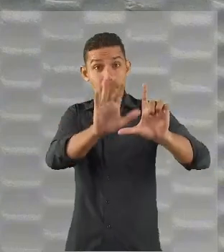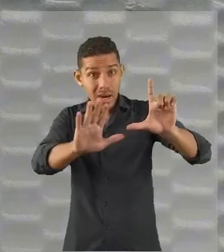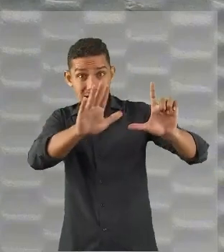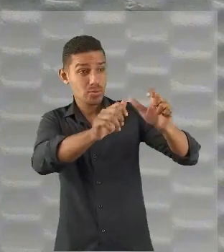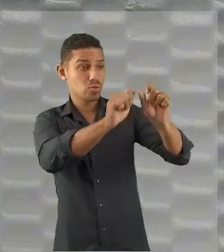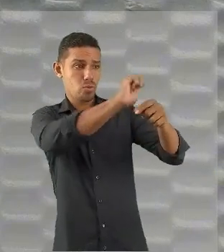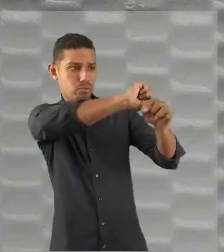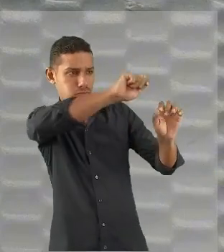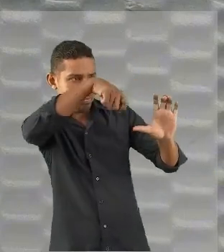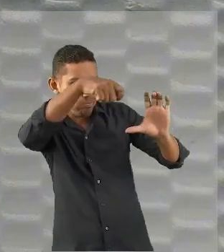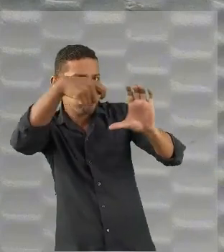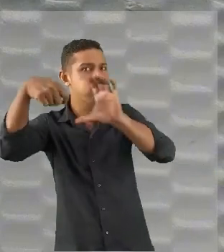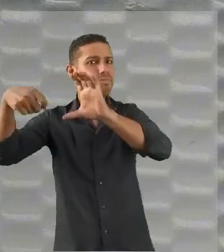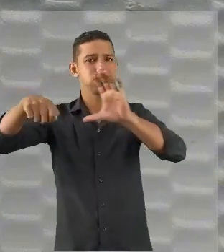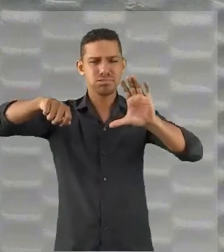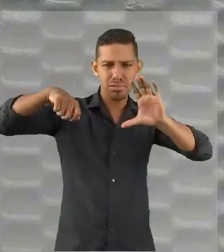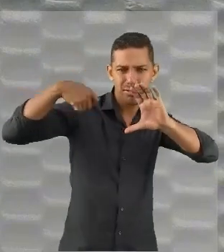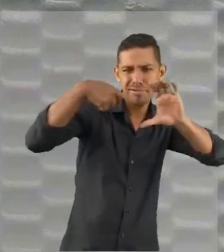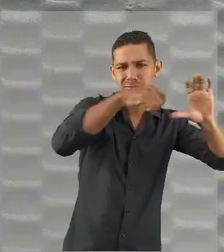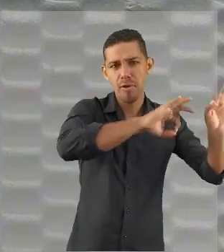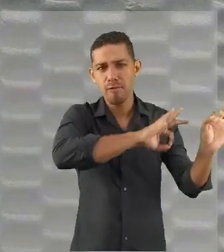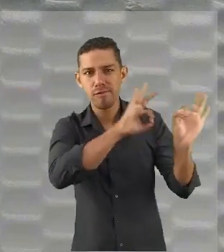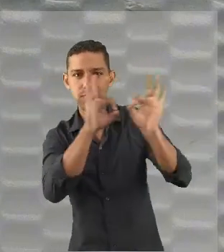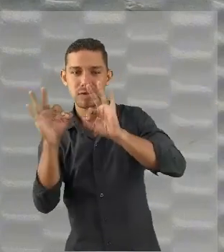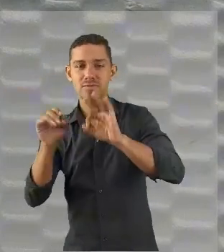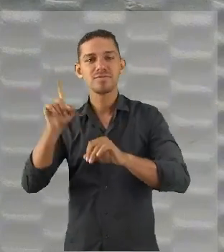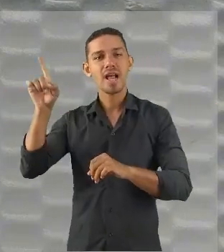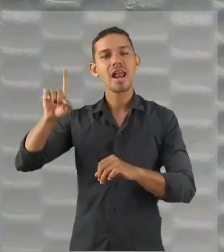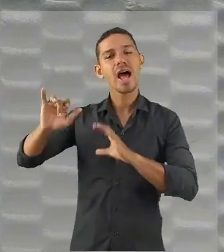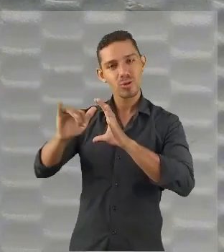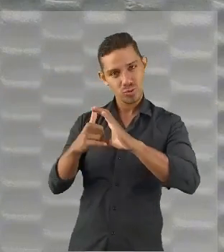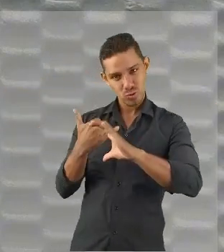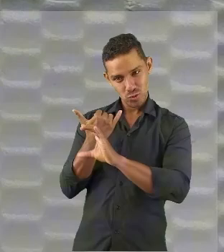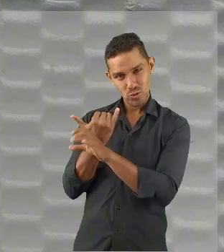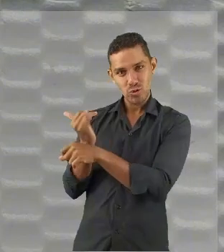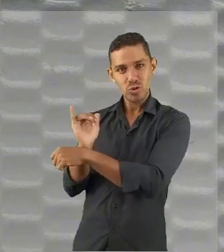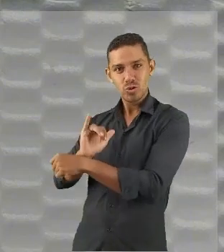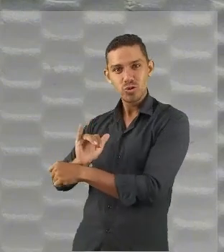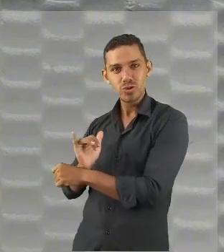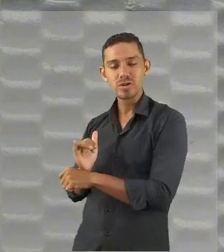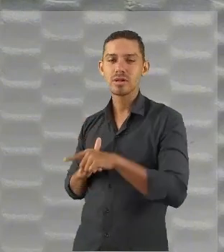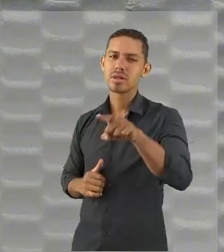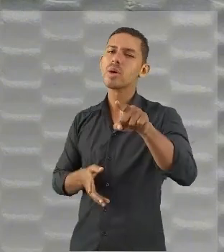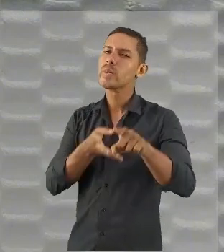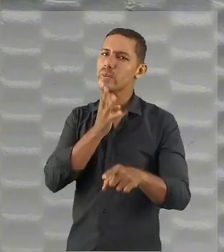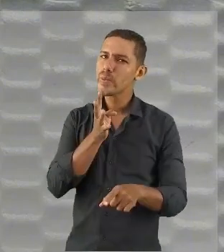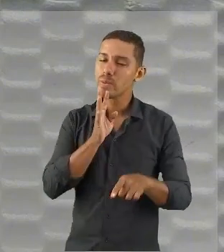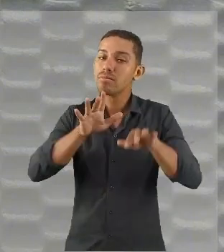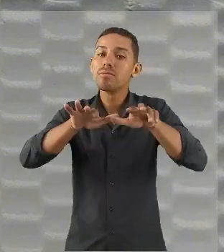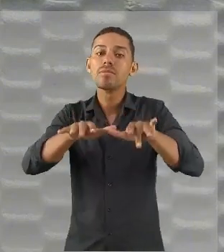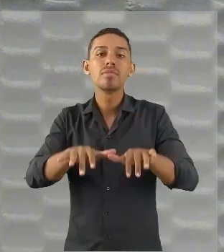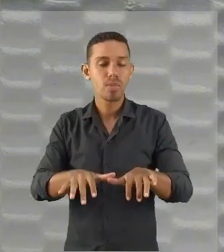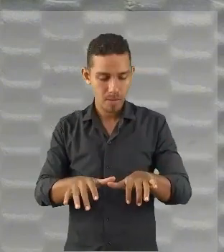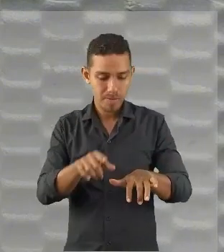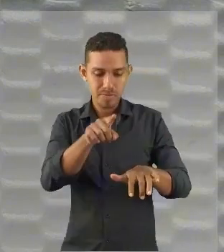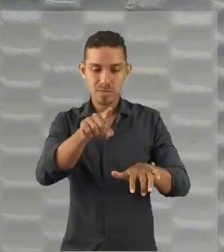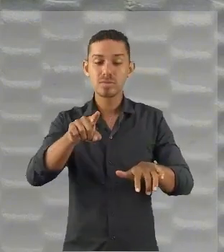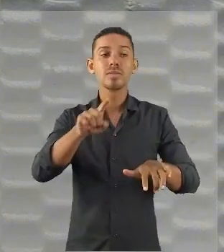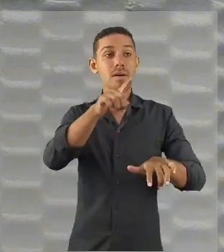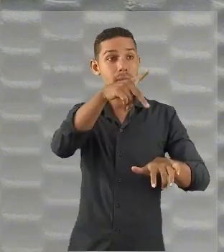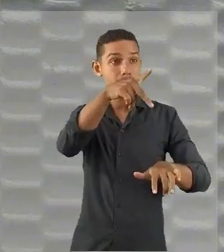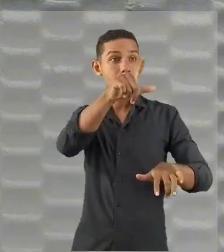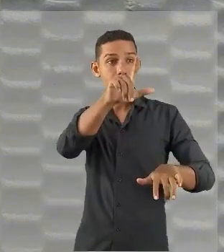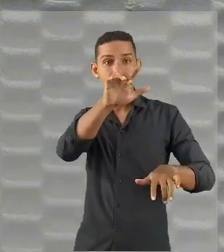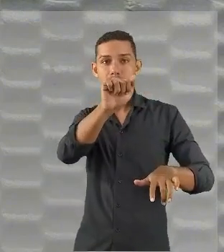vídeos que nós temos e ela está hospedada no YouTube. Então, para você conhecer a plataforma Gonçalves Dias, primeira coisa, acessa o